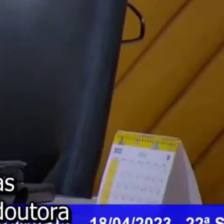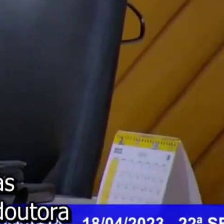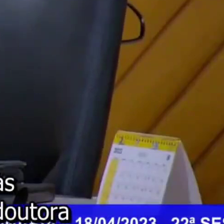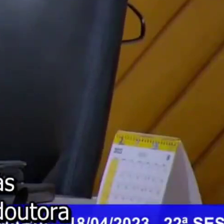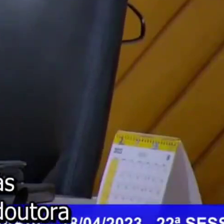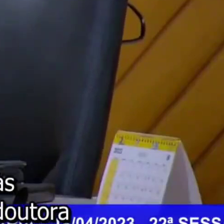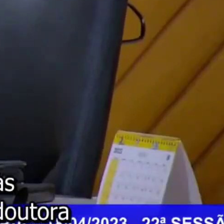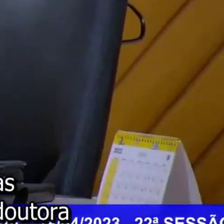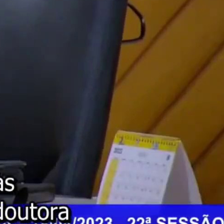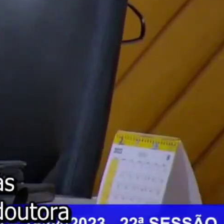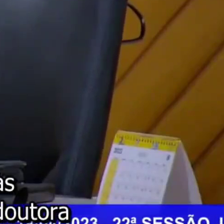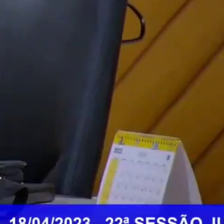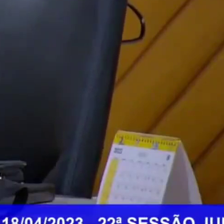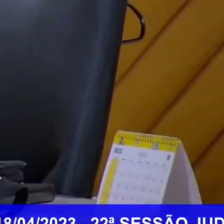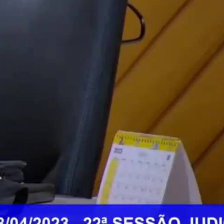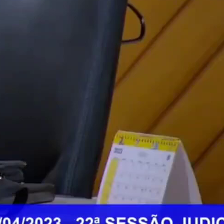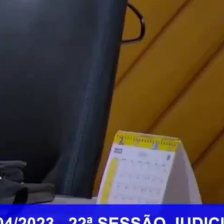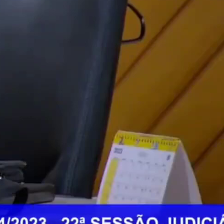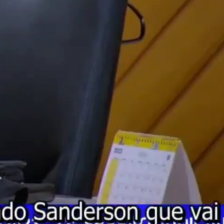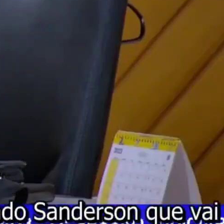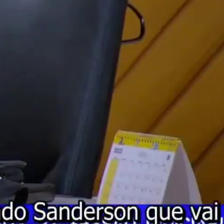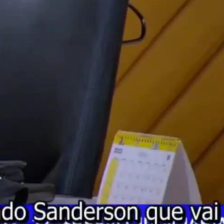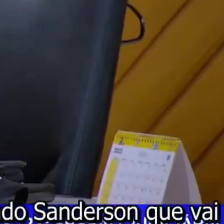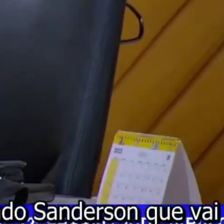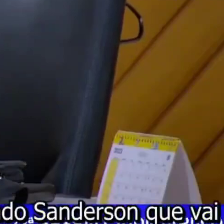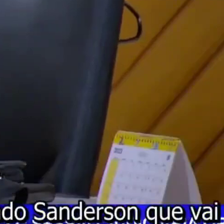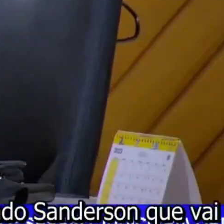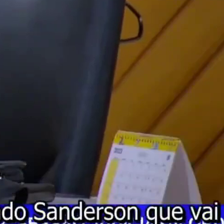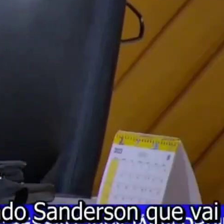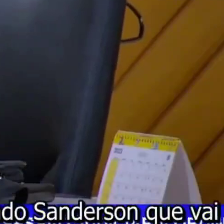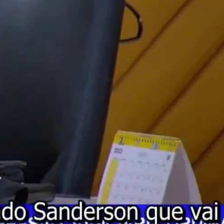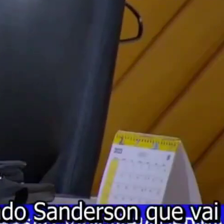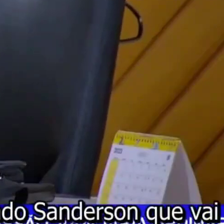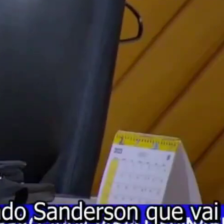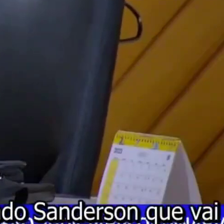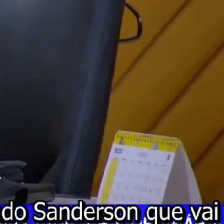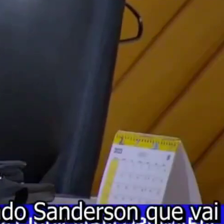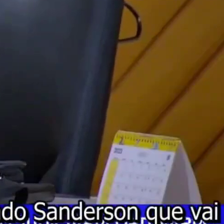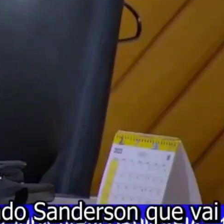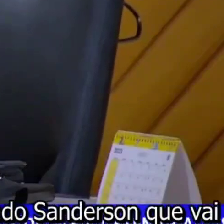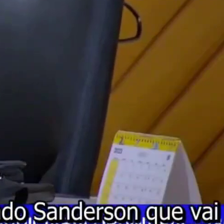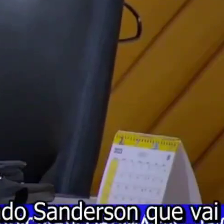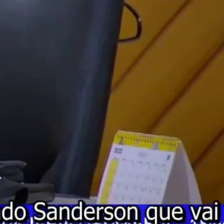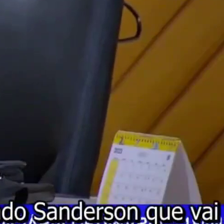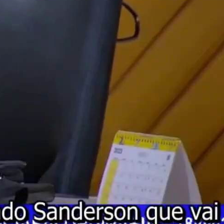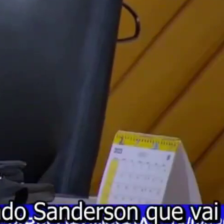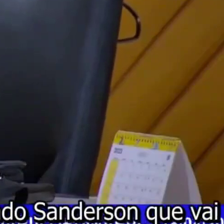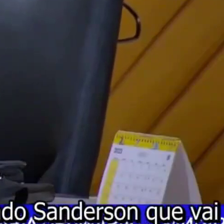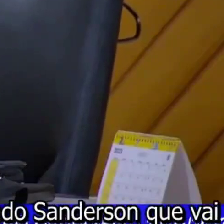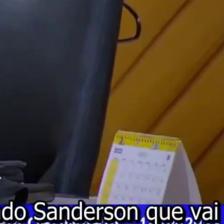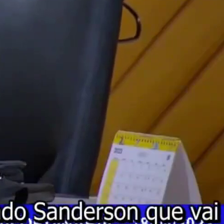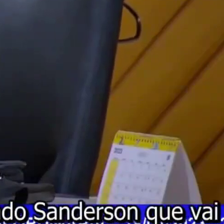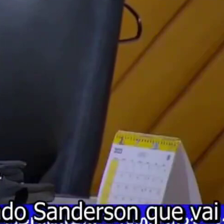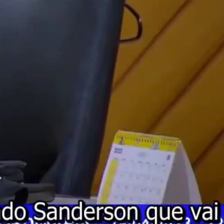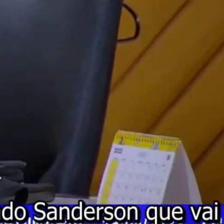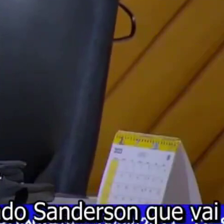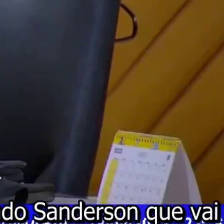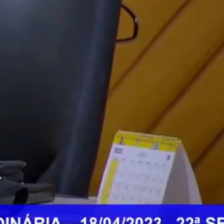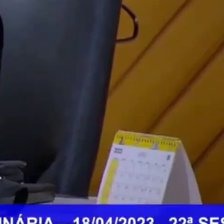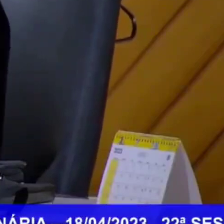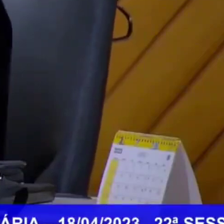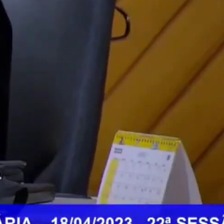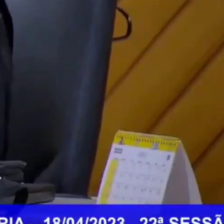advogadas presentes, a doutora Gilene, a doutora Rafaela e a todos que nos acompanham, também o advogado Sanderson, que vai